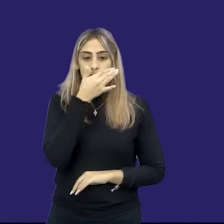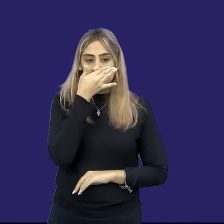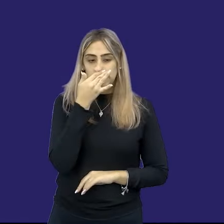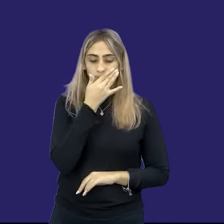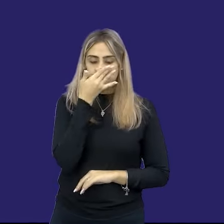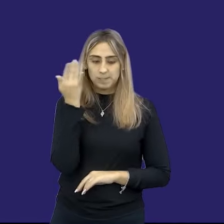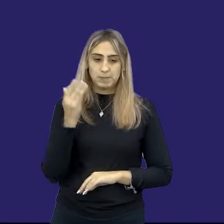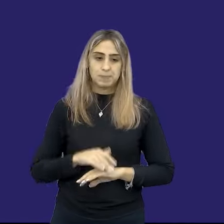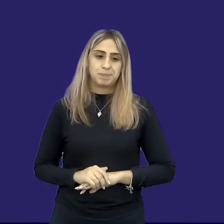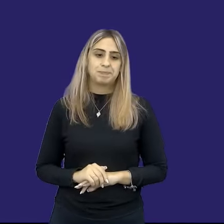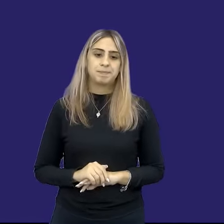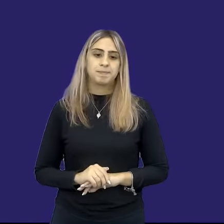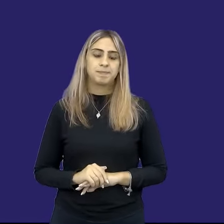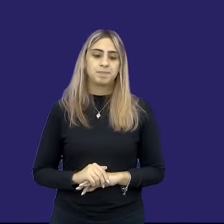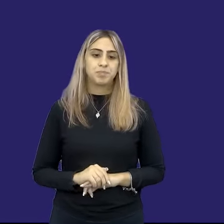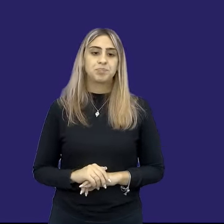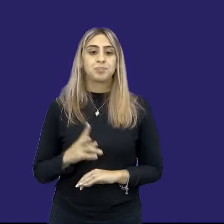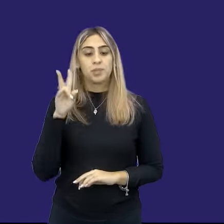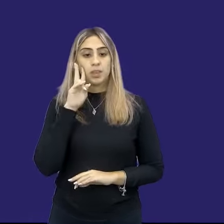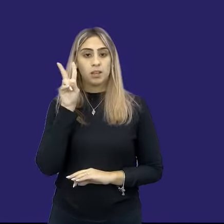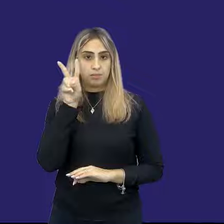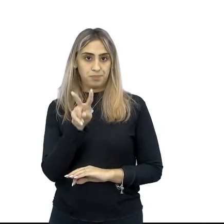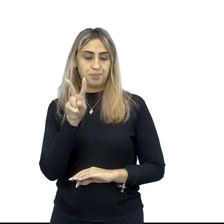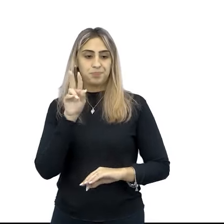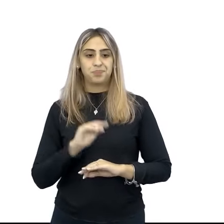Vamos lá. Então, olhem só.